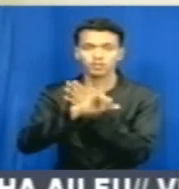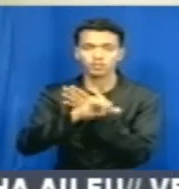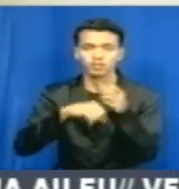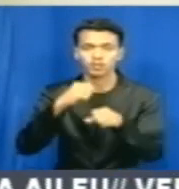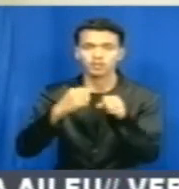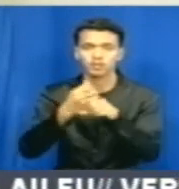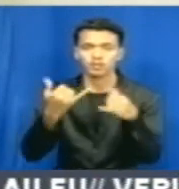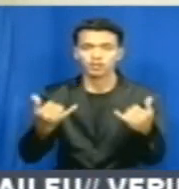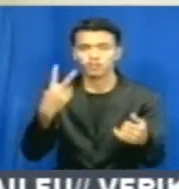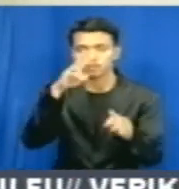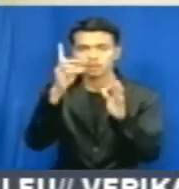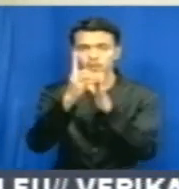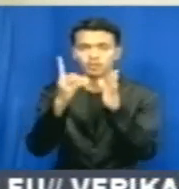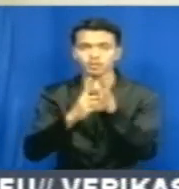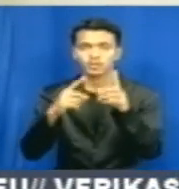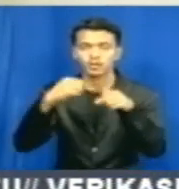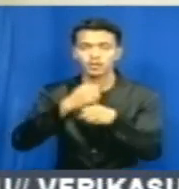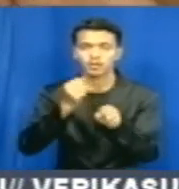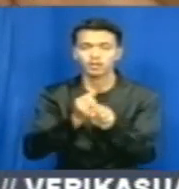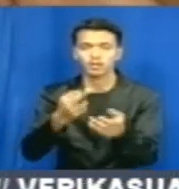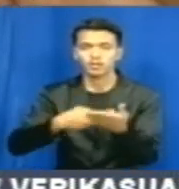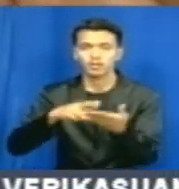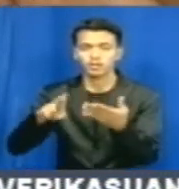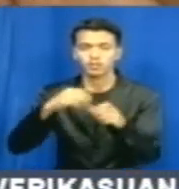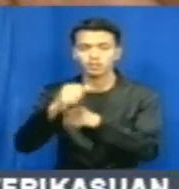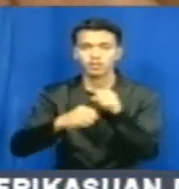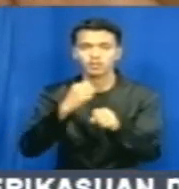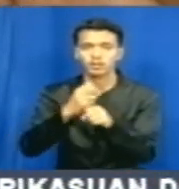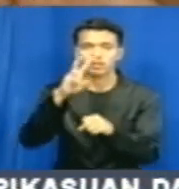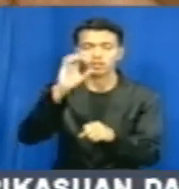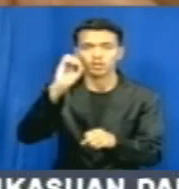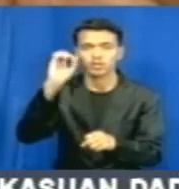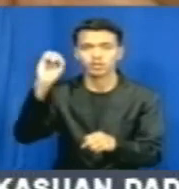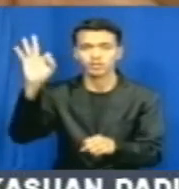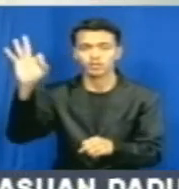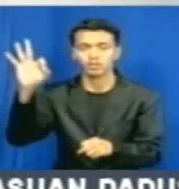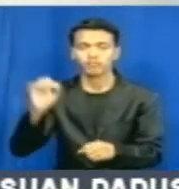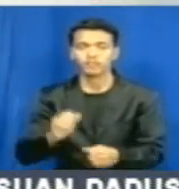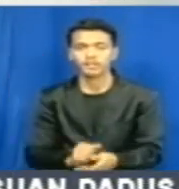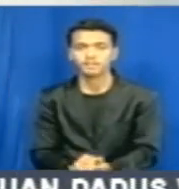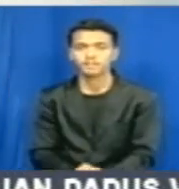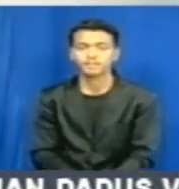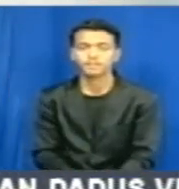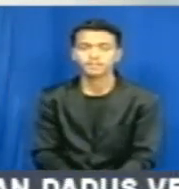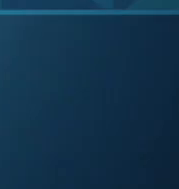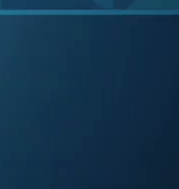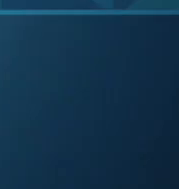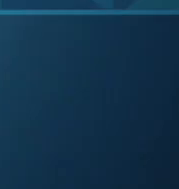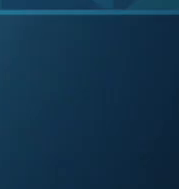verificação dados ne halaudet basira nebe resistu e hatinan rihun ruasia usia ileu Tomas Alanya